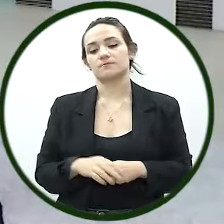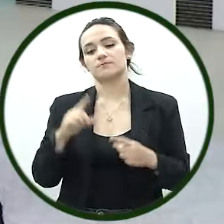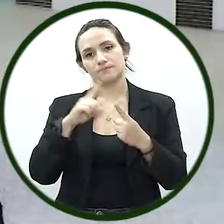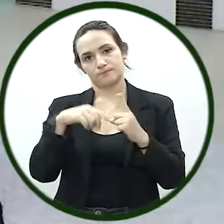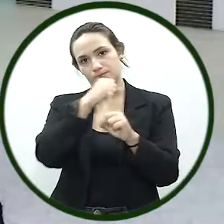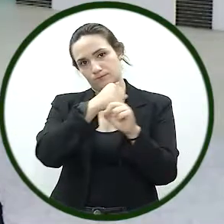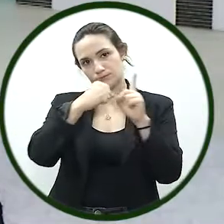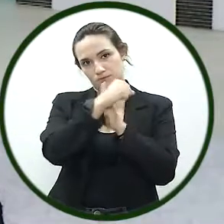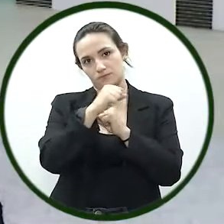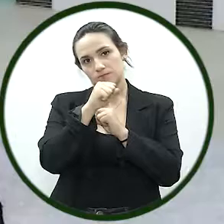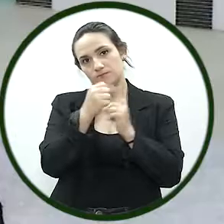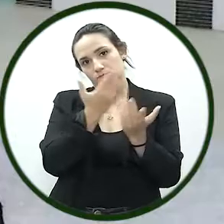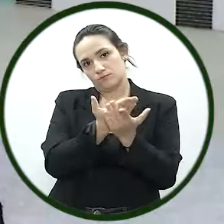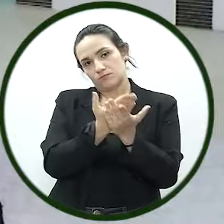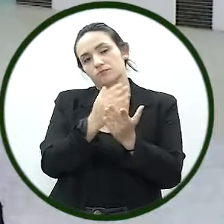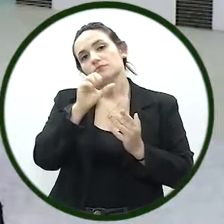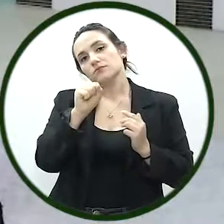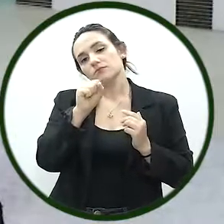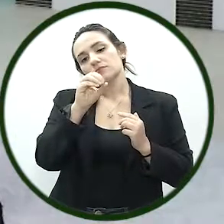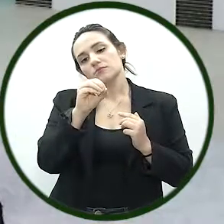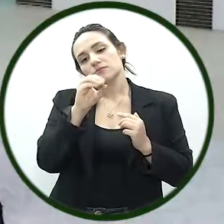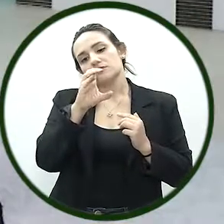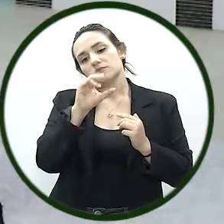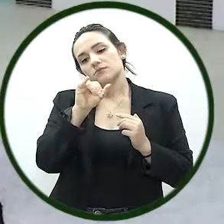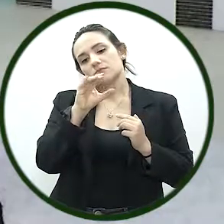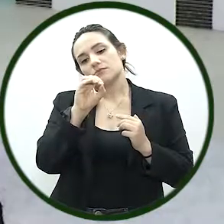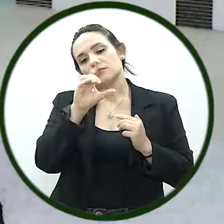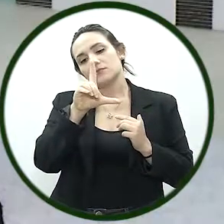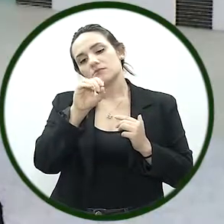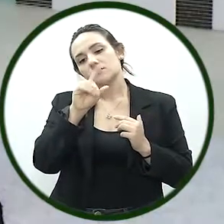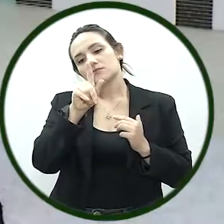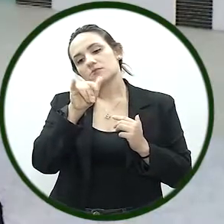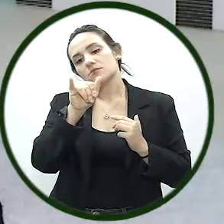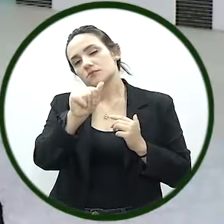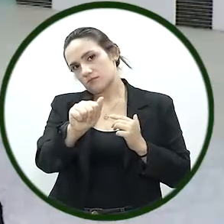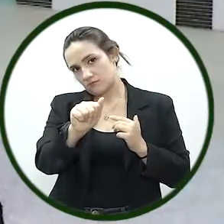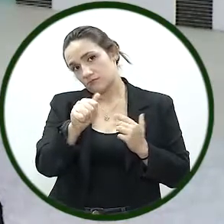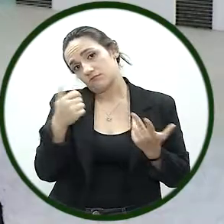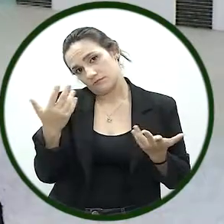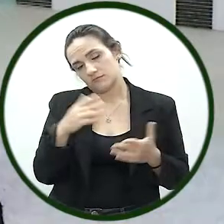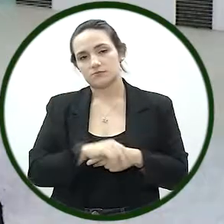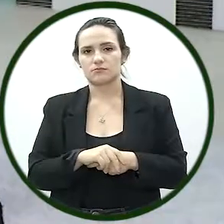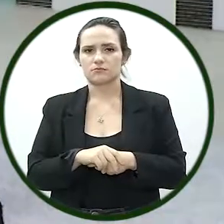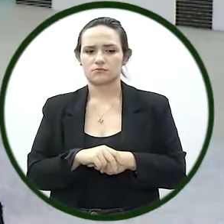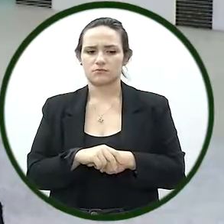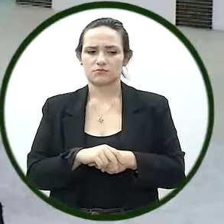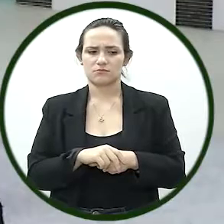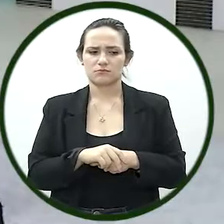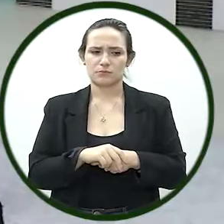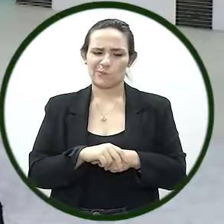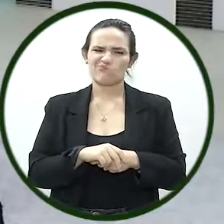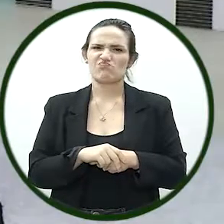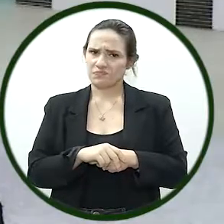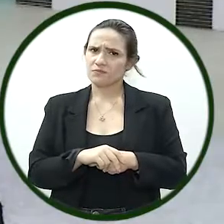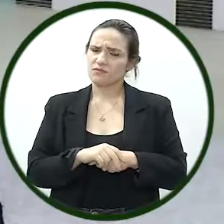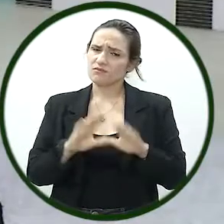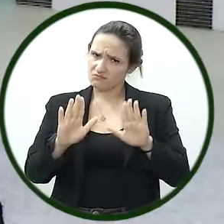é uma, né? Esse trabalho da polícia hoje, ele é mais aberto para um trabalho interdisciplinar?